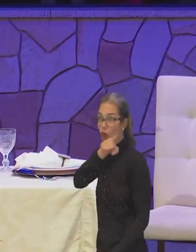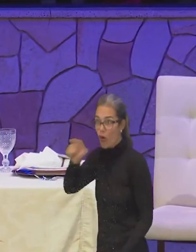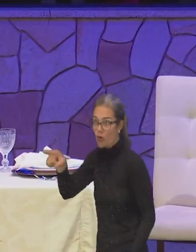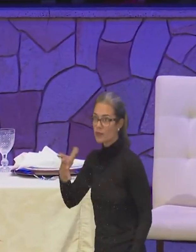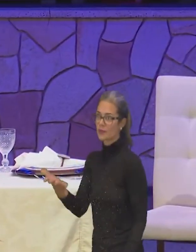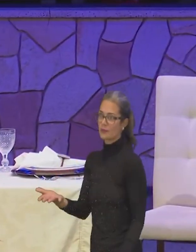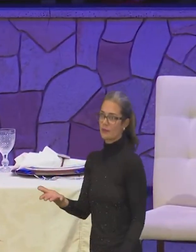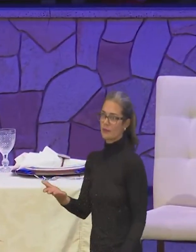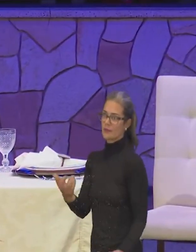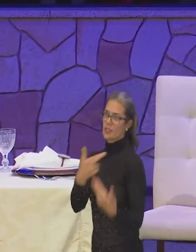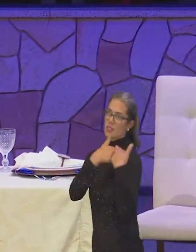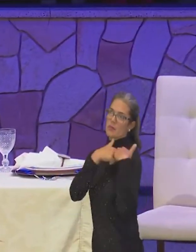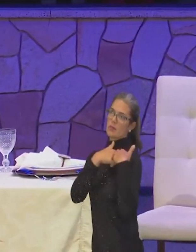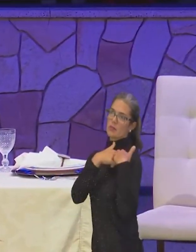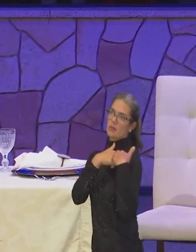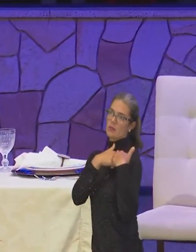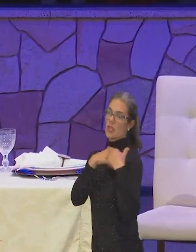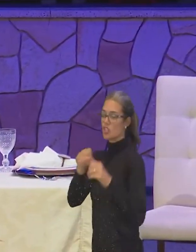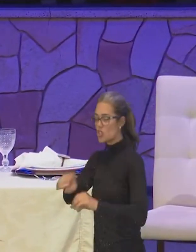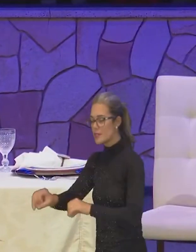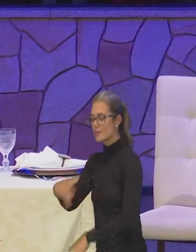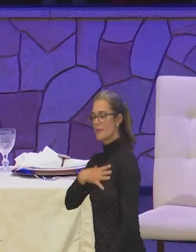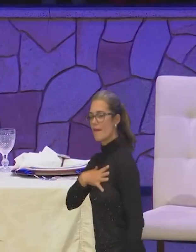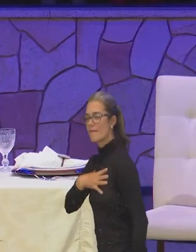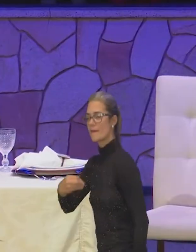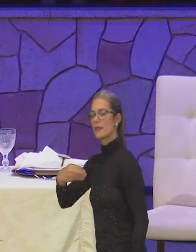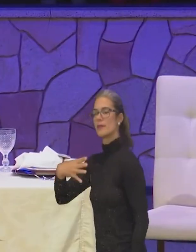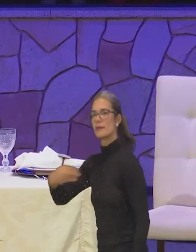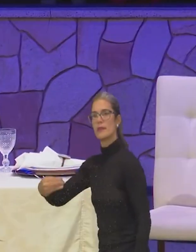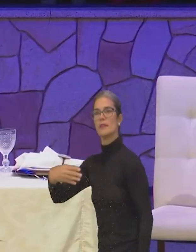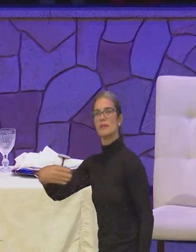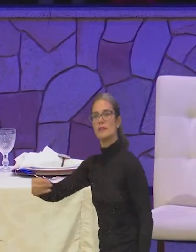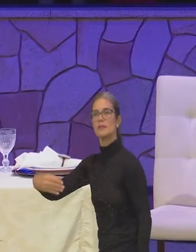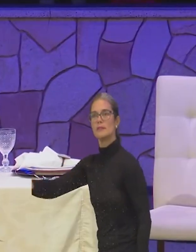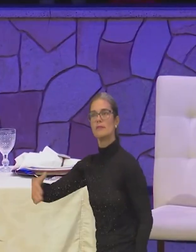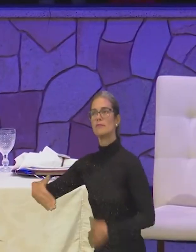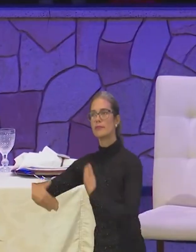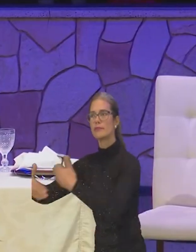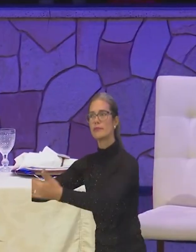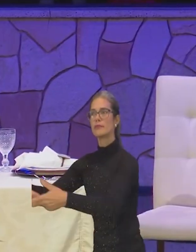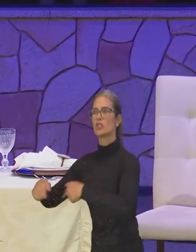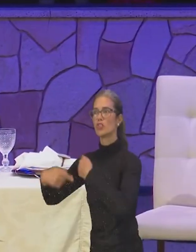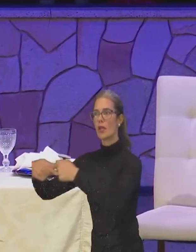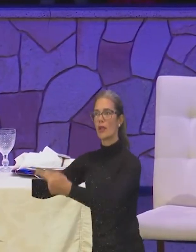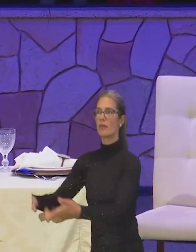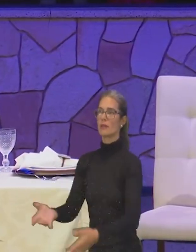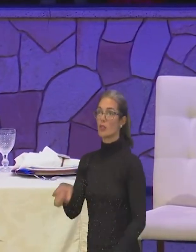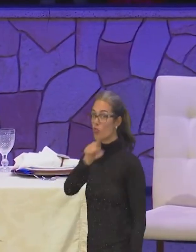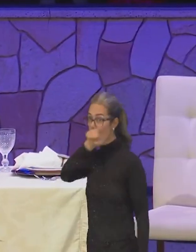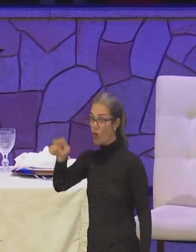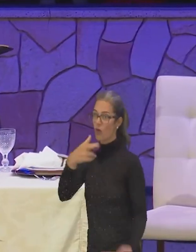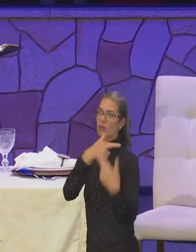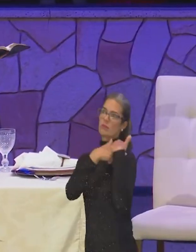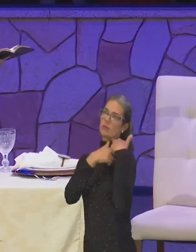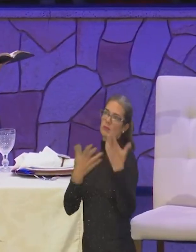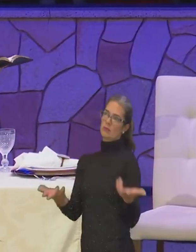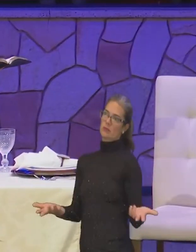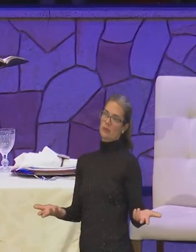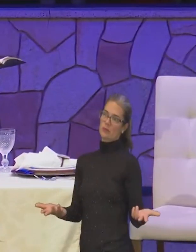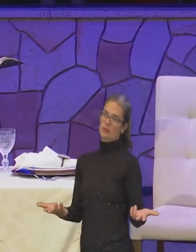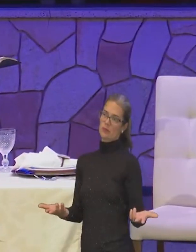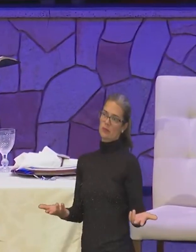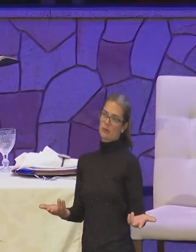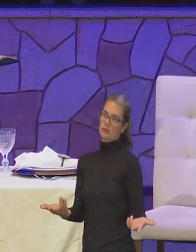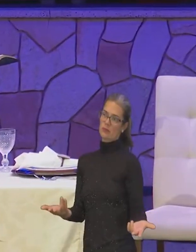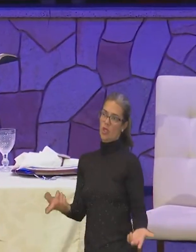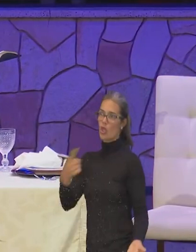próximas gerações os feitos do Senhor. O Salmo 78 vai trazer essa lembrança que nada pode ser